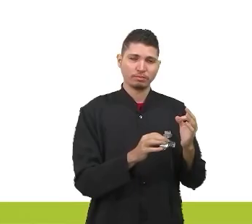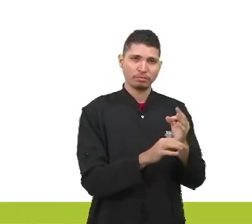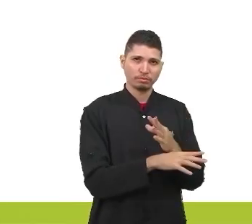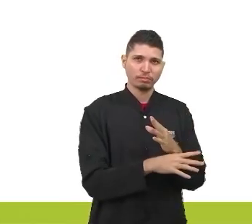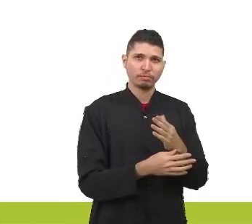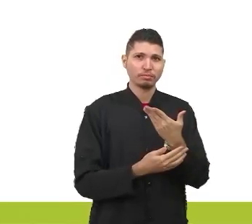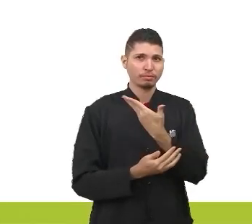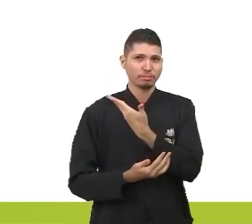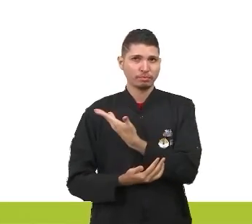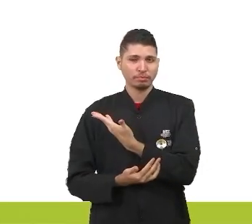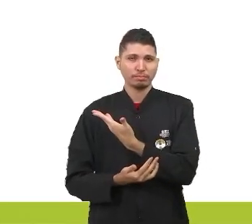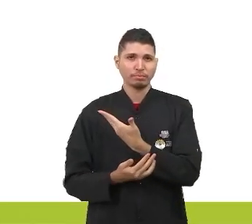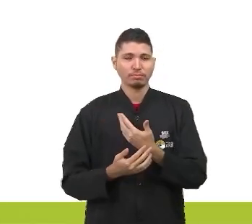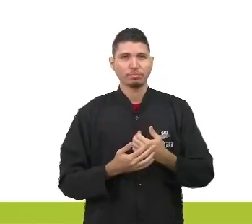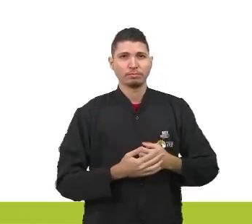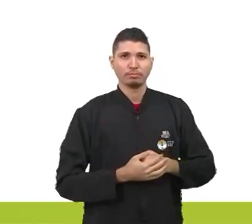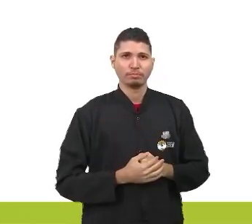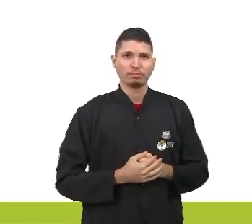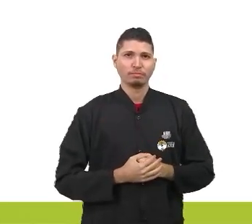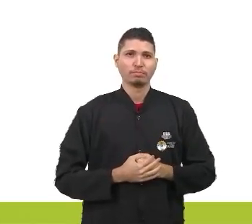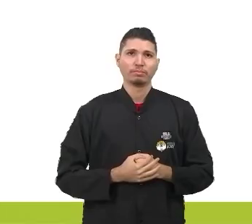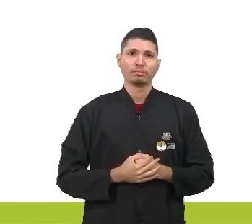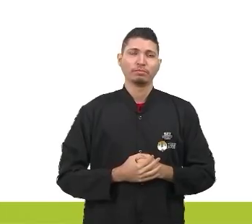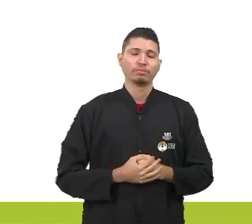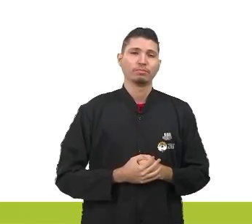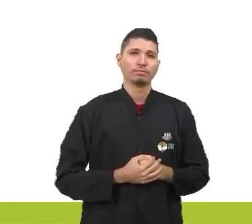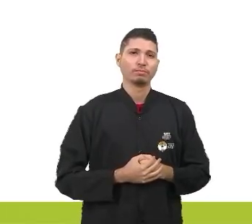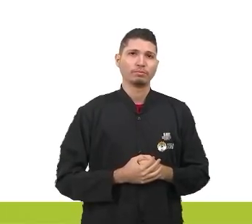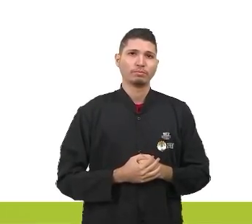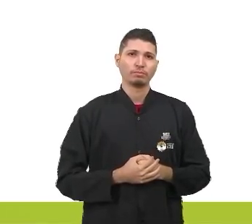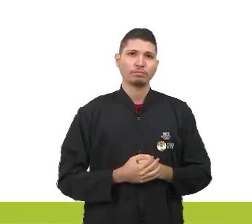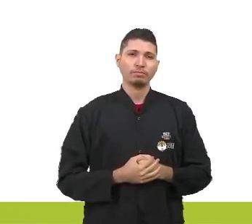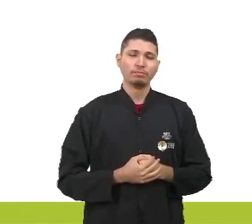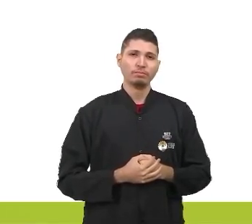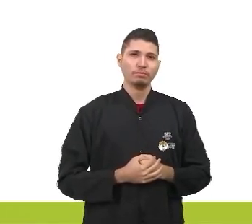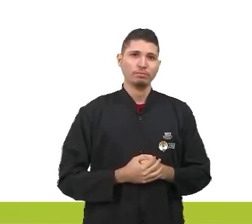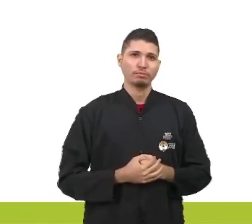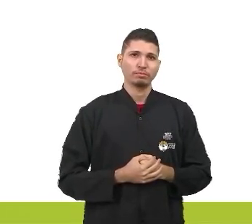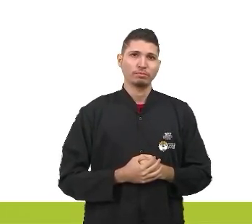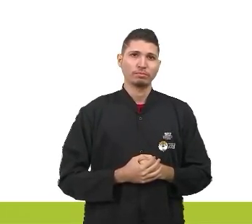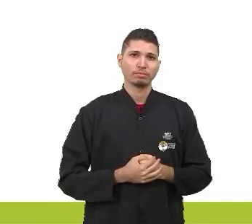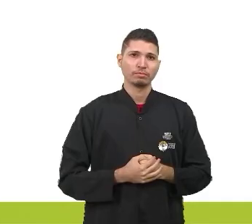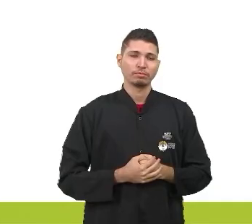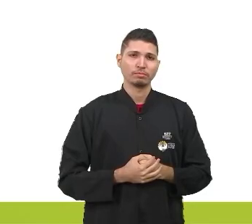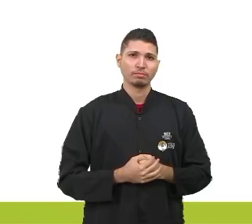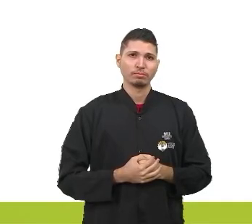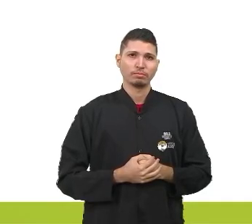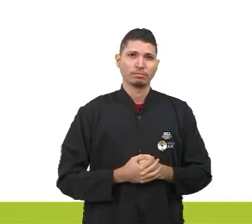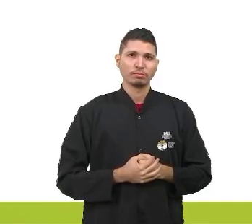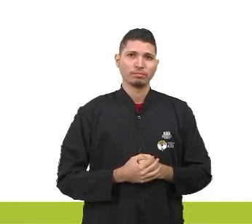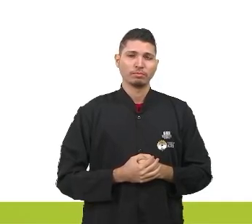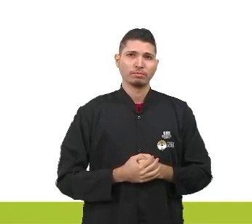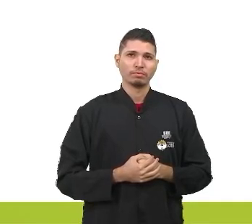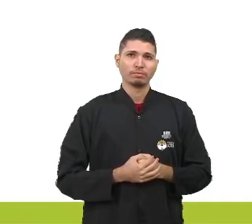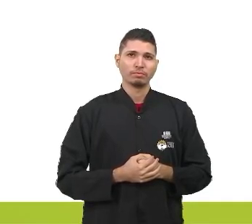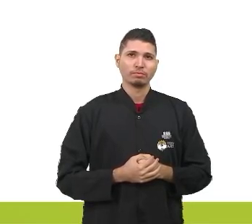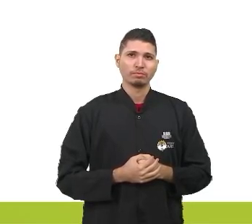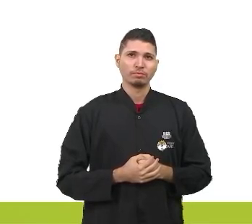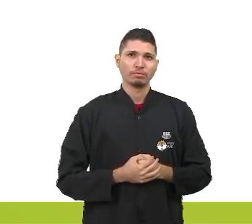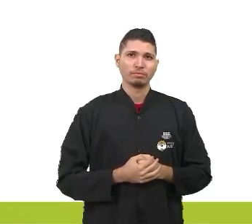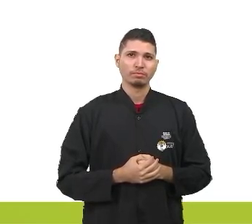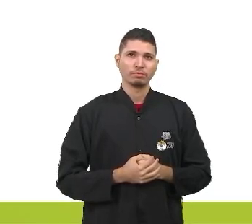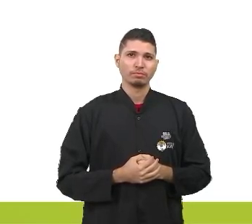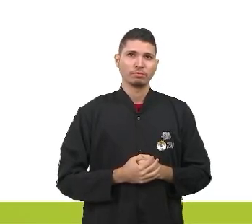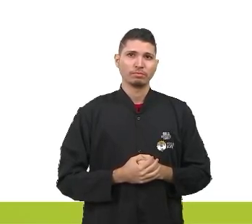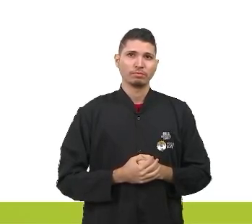AG e o GA. Tá? Trinca de nucleotídeos. Vou para adiante. Professor, para que